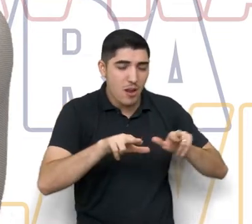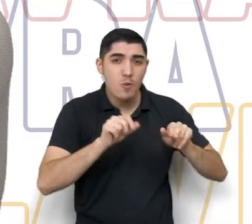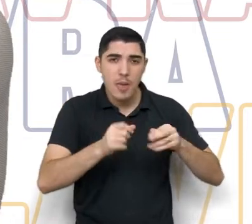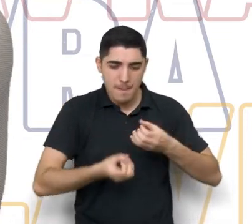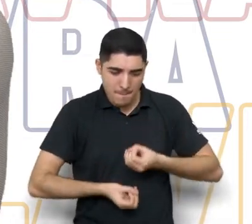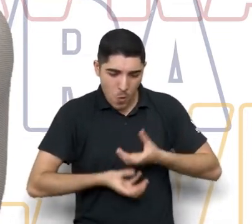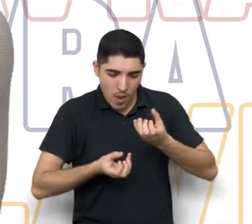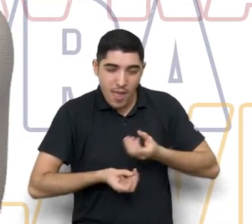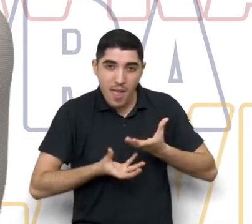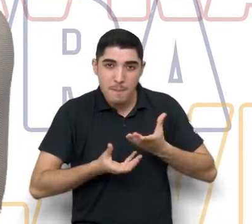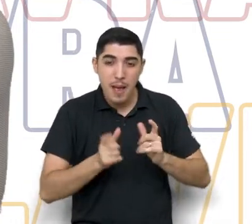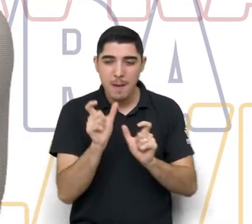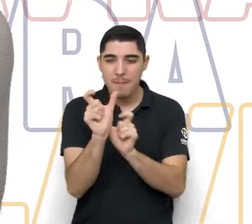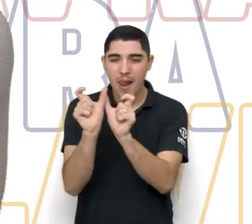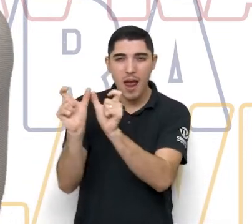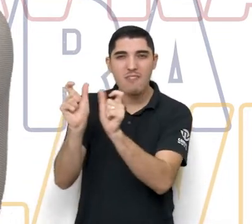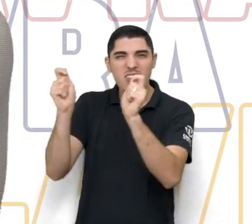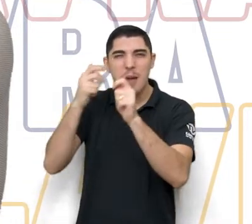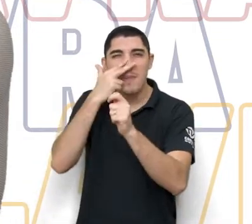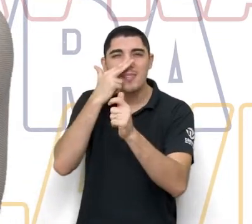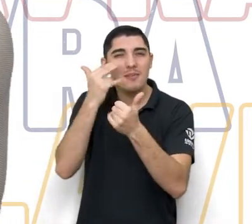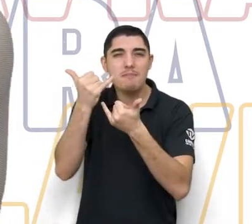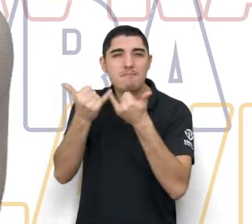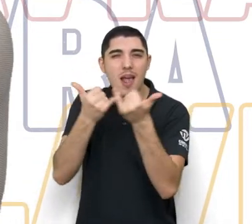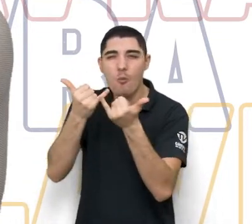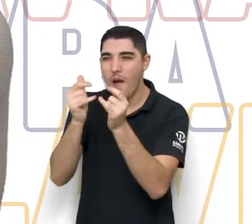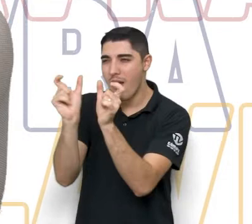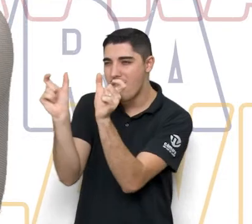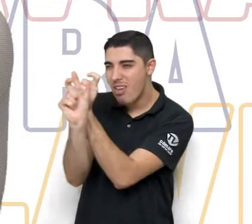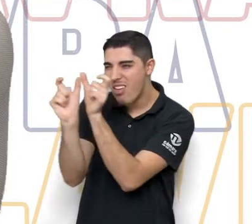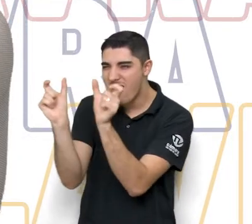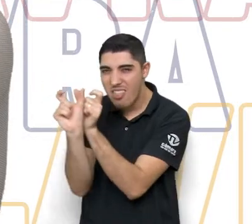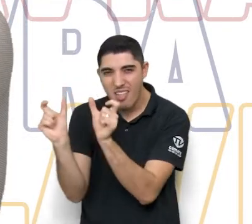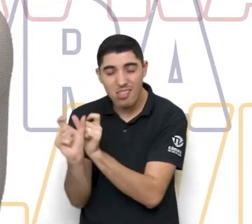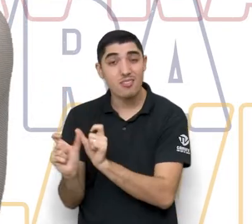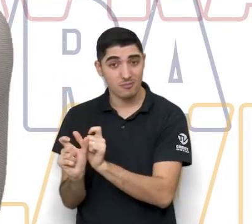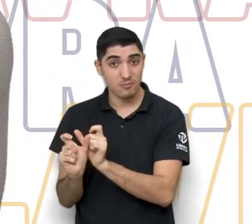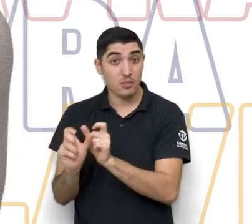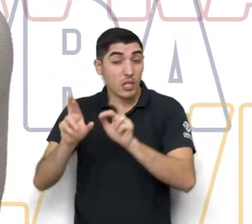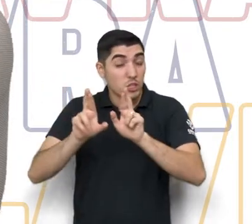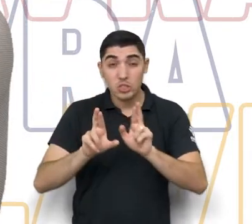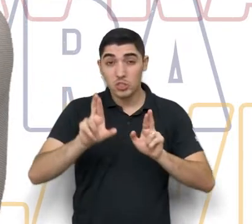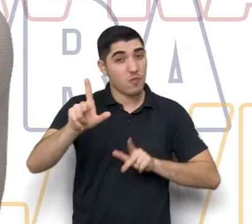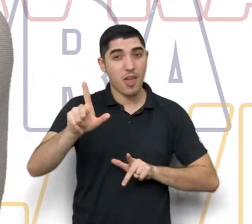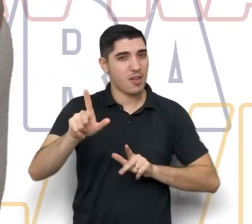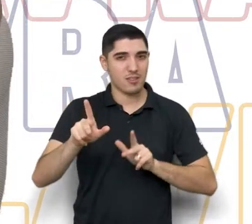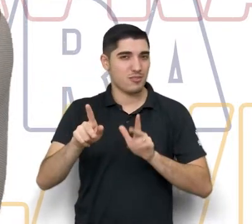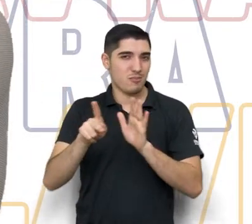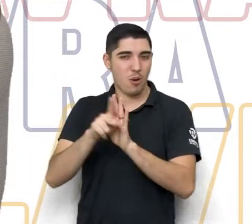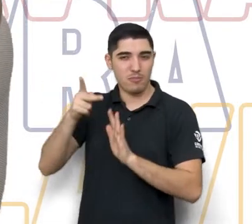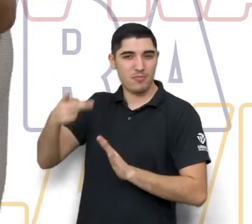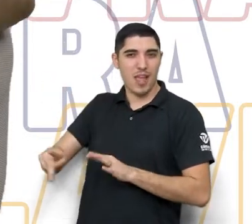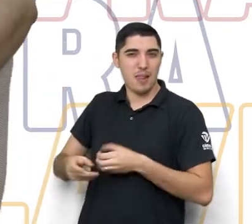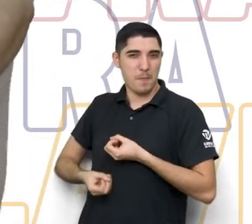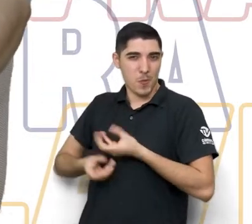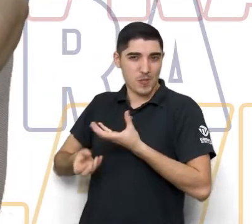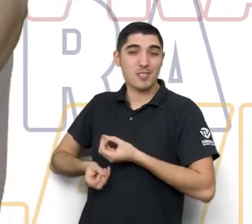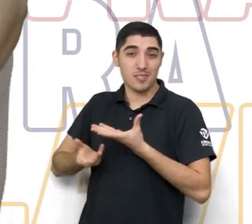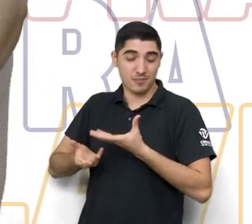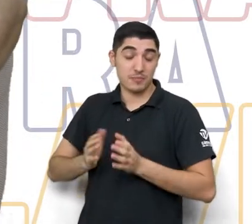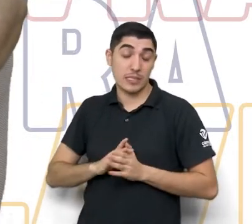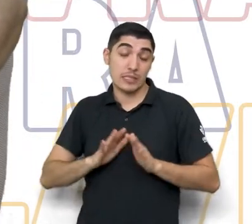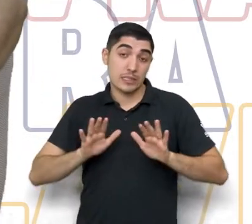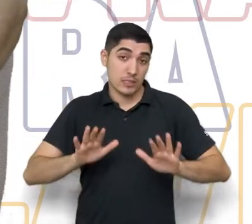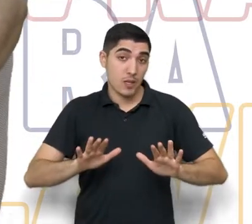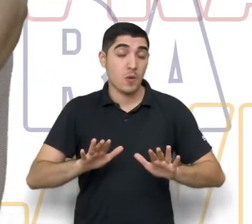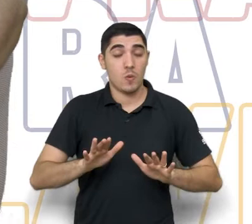poema, as brincadeiras com as palavras, né, uma melhor distribuição, uma distribuição diferente no campo do papel, né? Ou